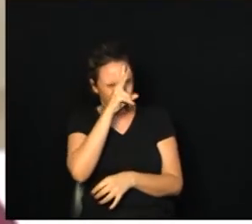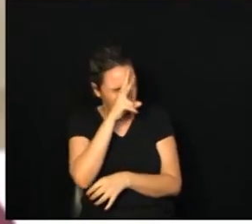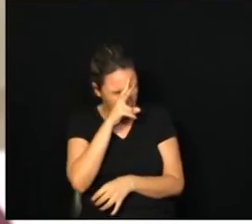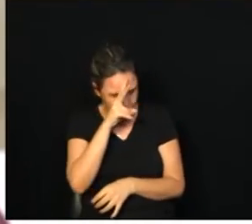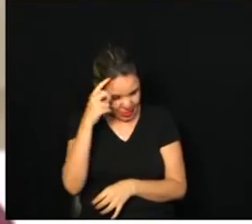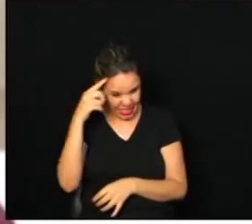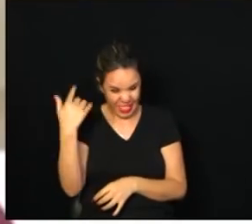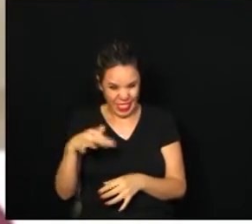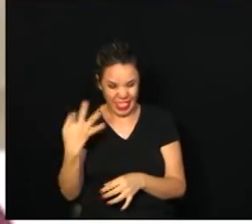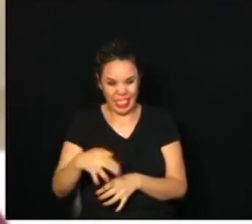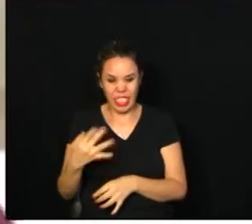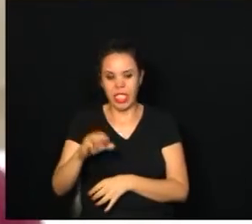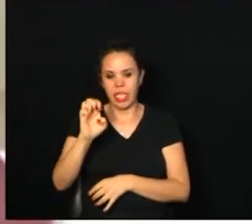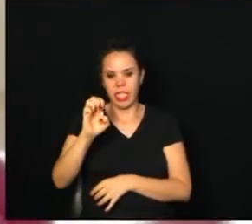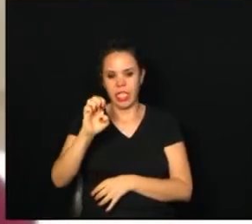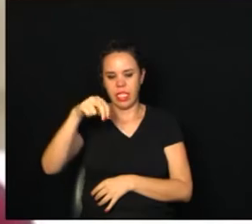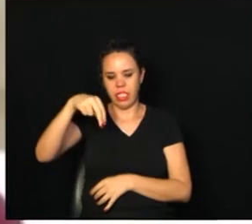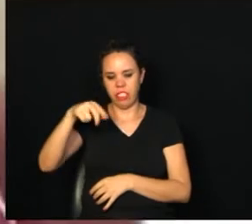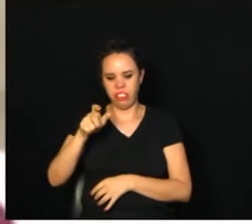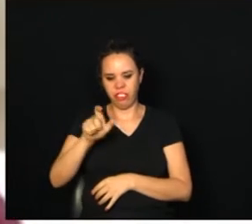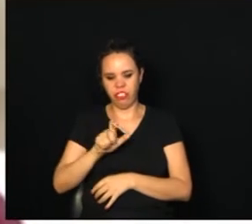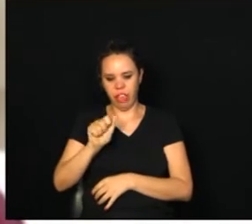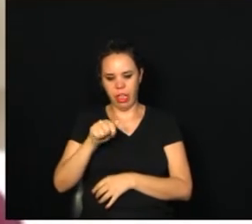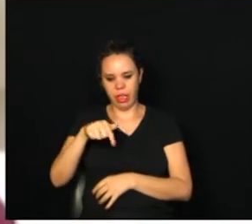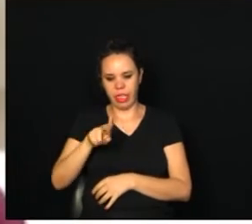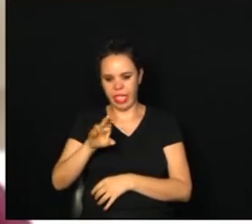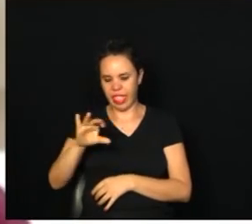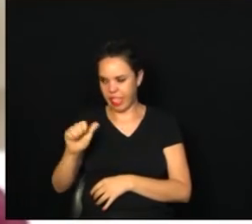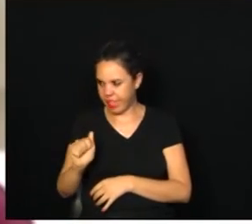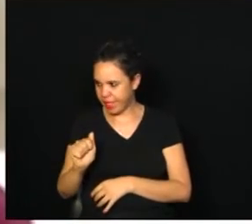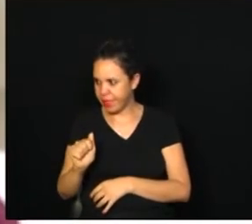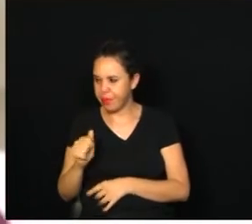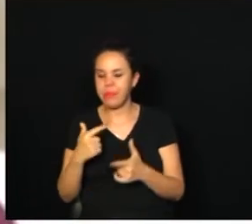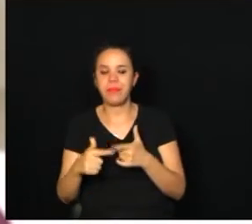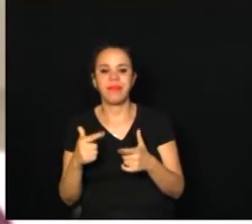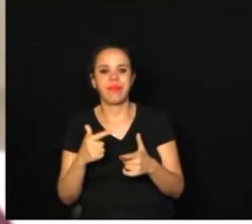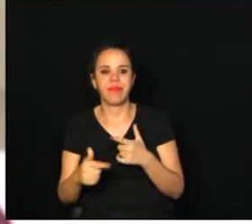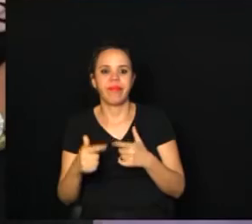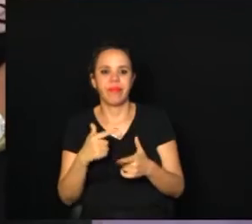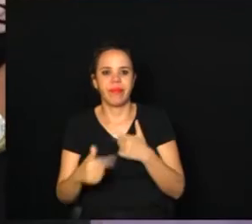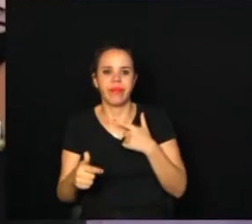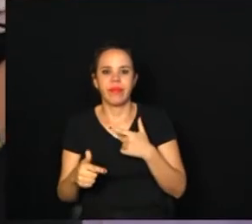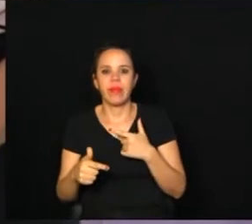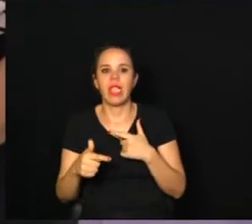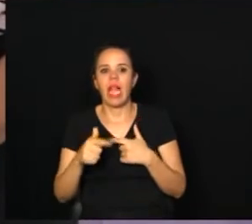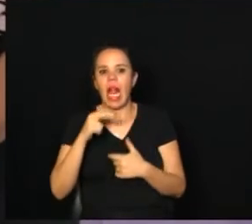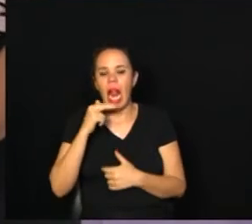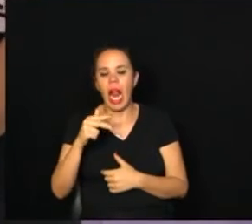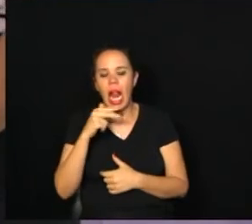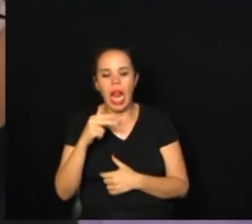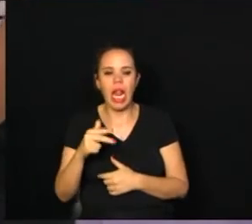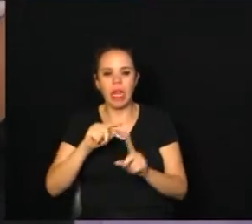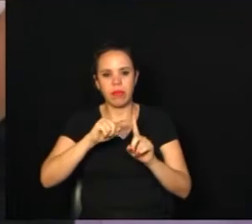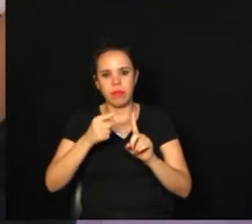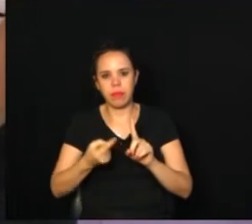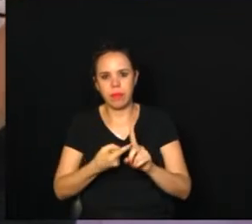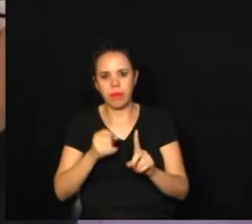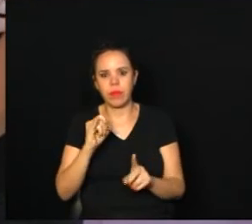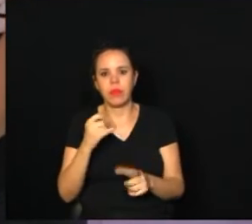grávidas, doutora, entrando aí no nosso tema, elas têm mais propensão aí para desenvolver a